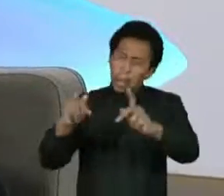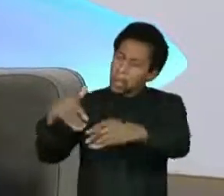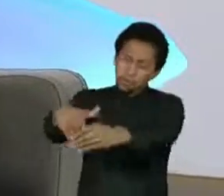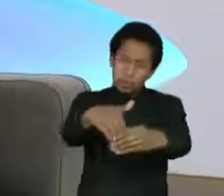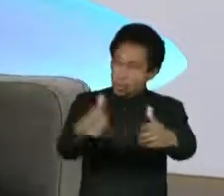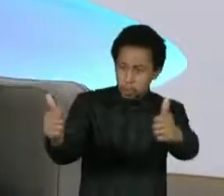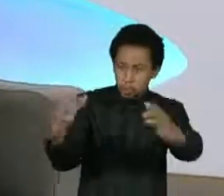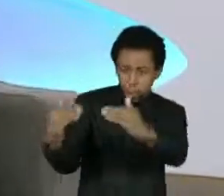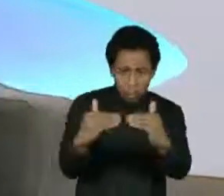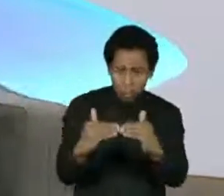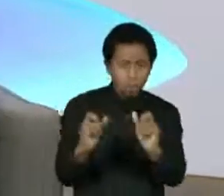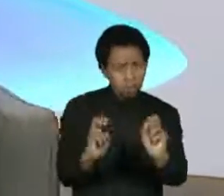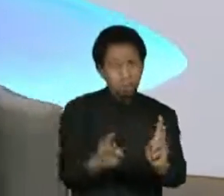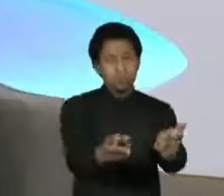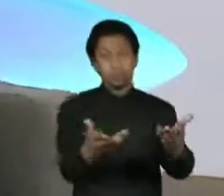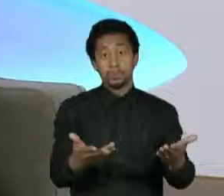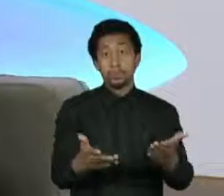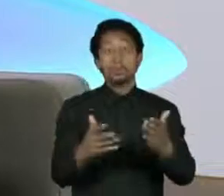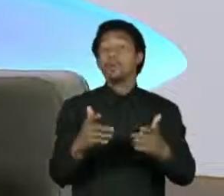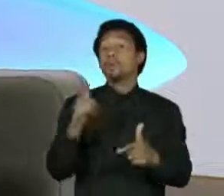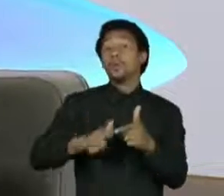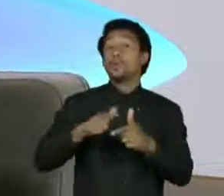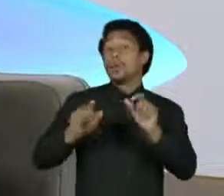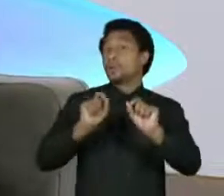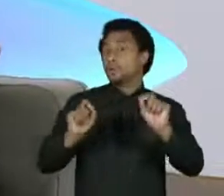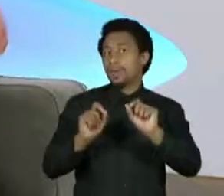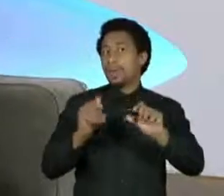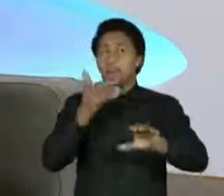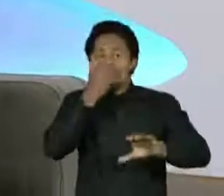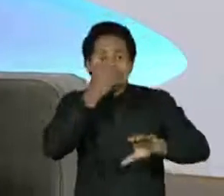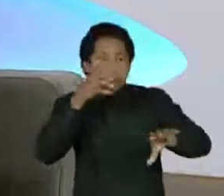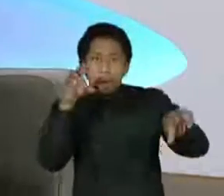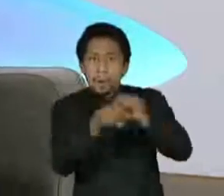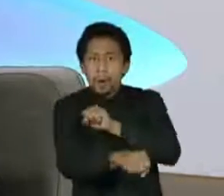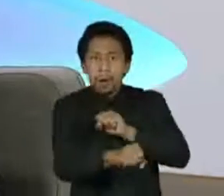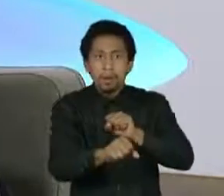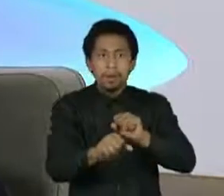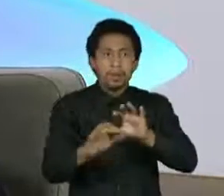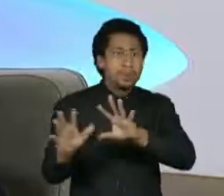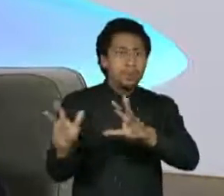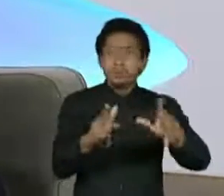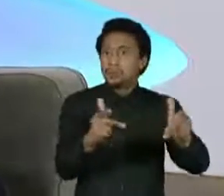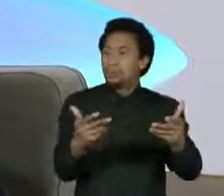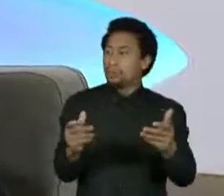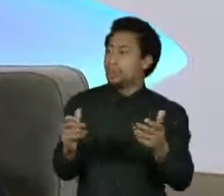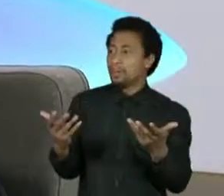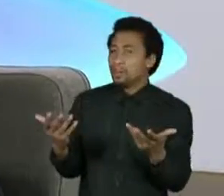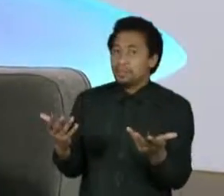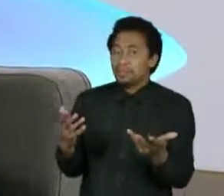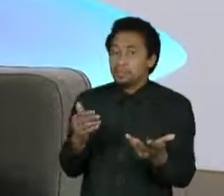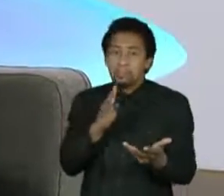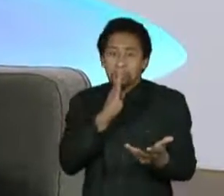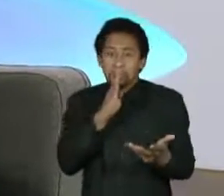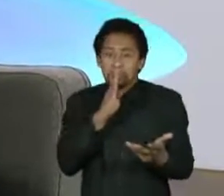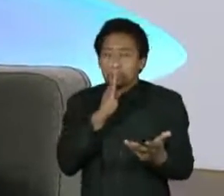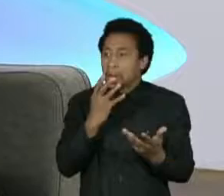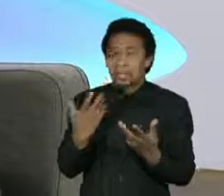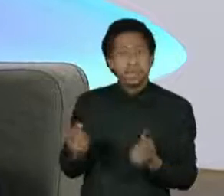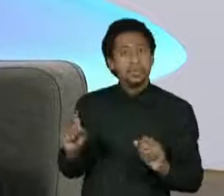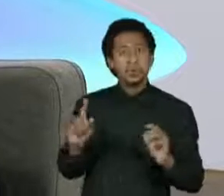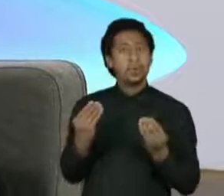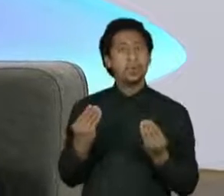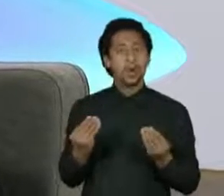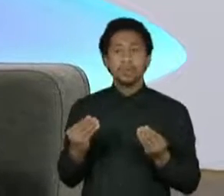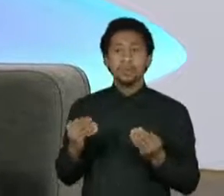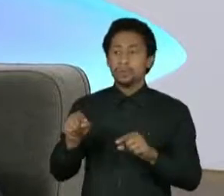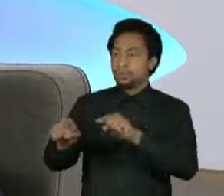bem, mas o problema sexual dos jogadores está resolvido. Um monte de cara casado lá, as mulheres começaram a ligar para os caras. Foi